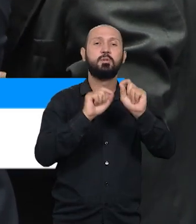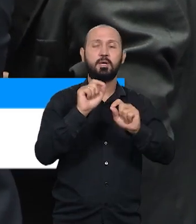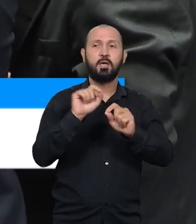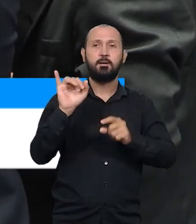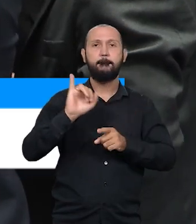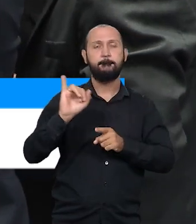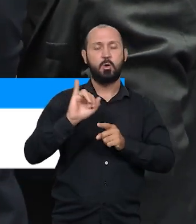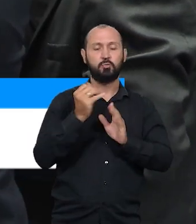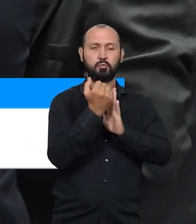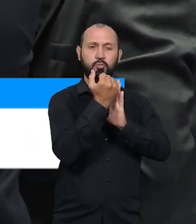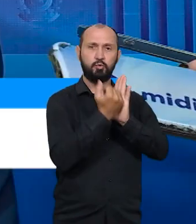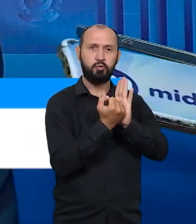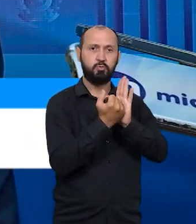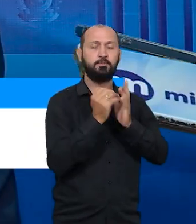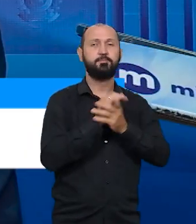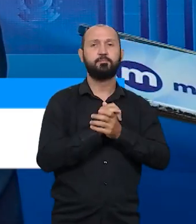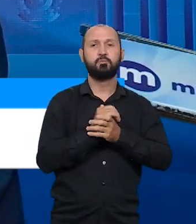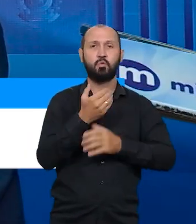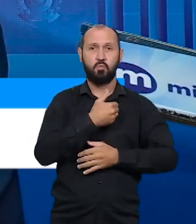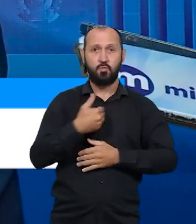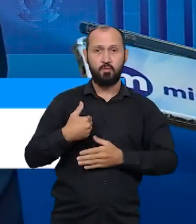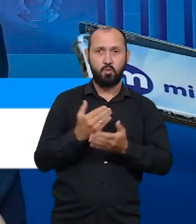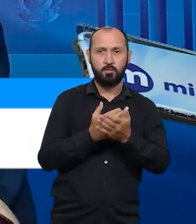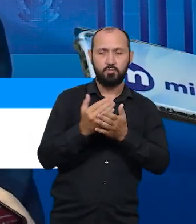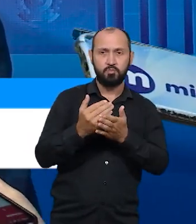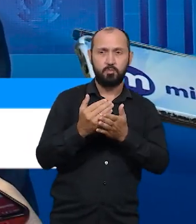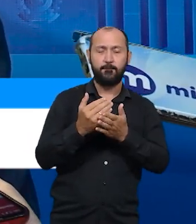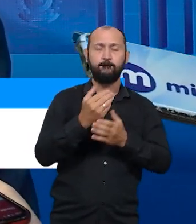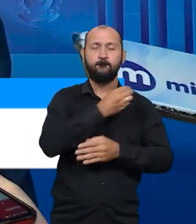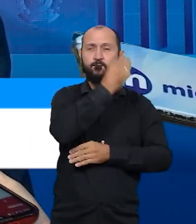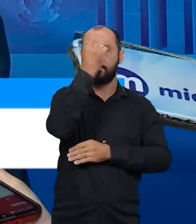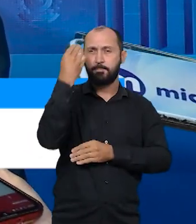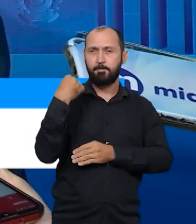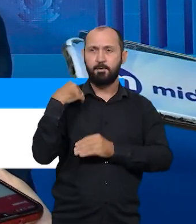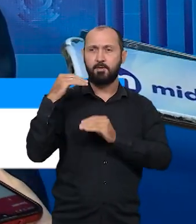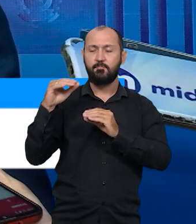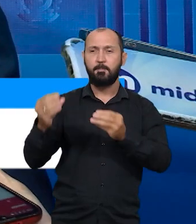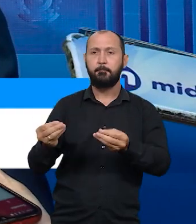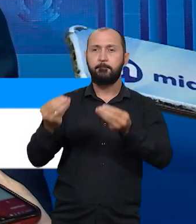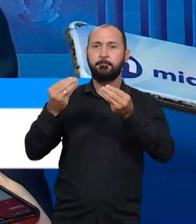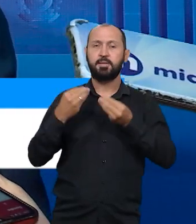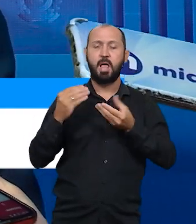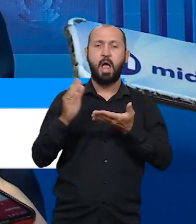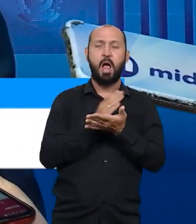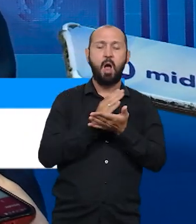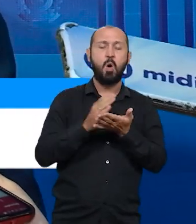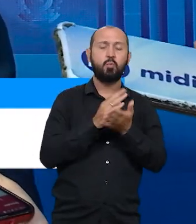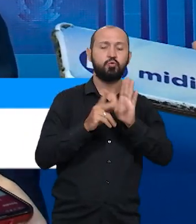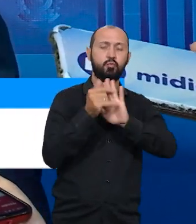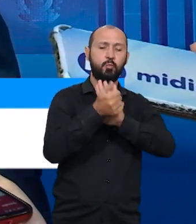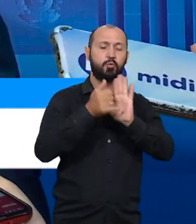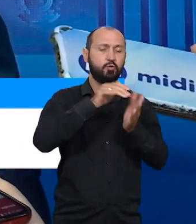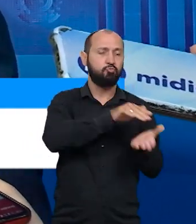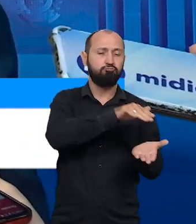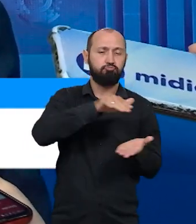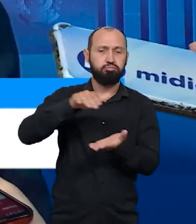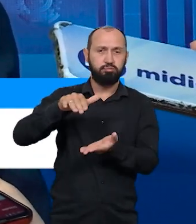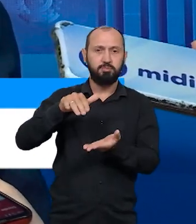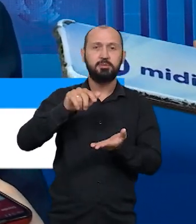da redução de impostos quando o governador no começo de maio deverá enviar alguns projetos que